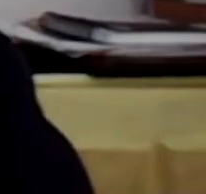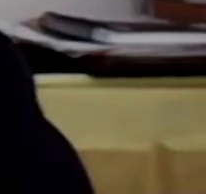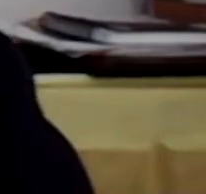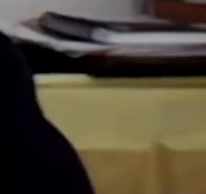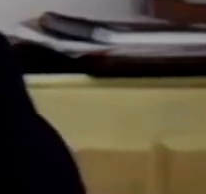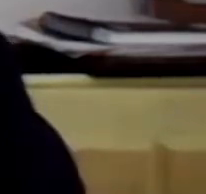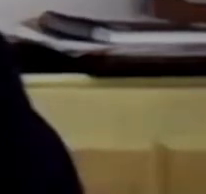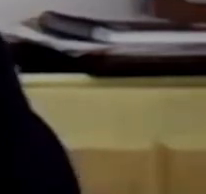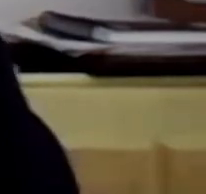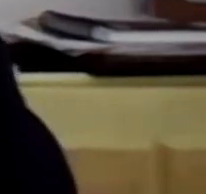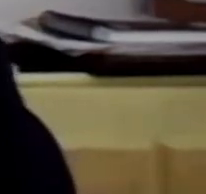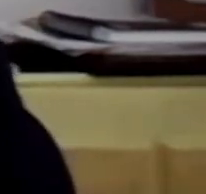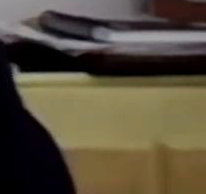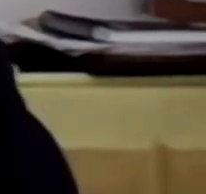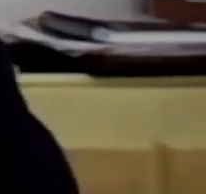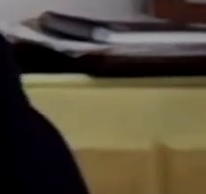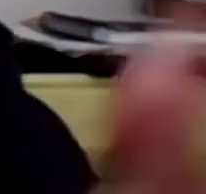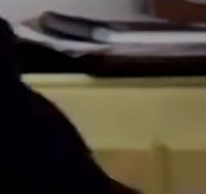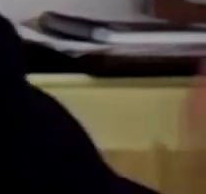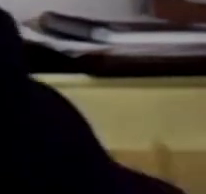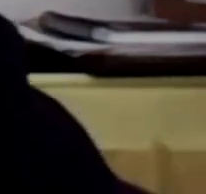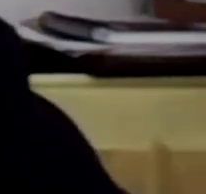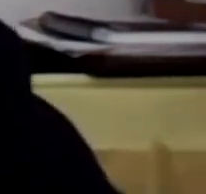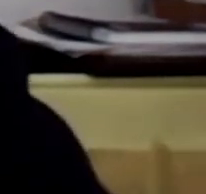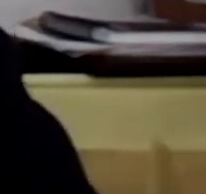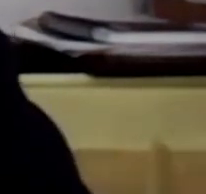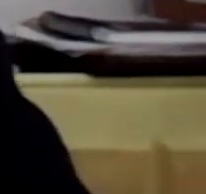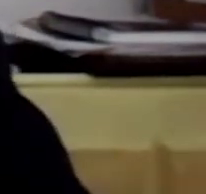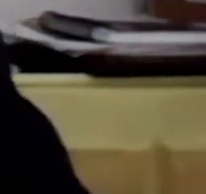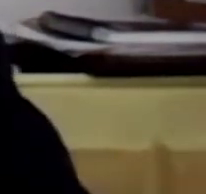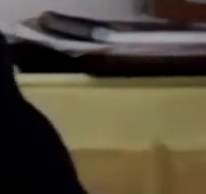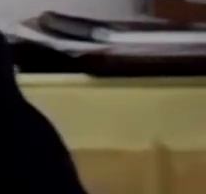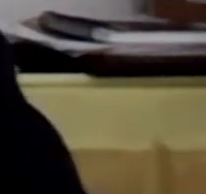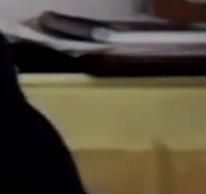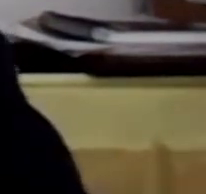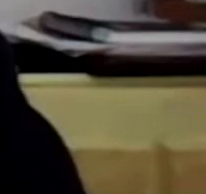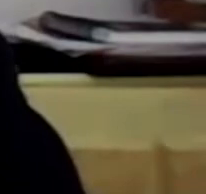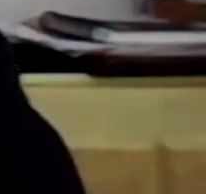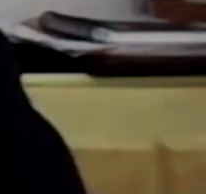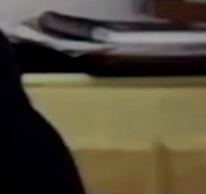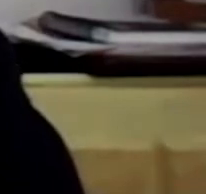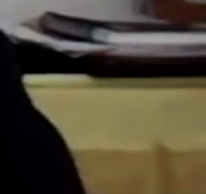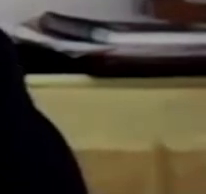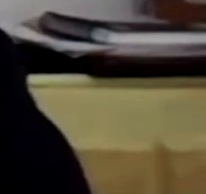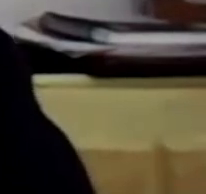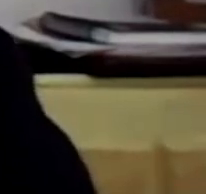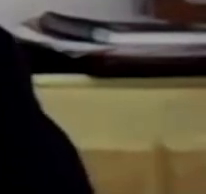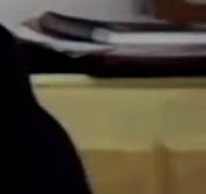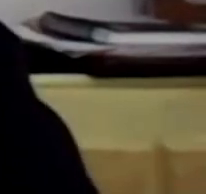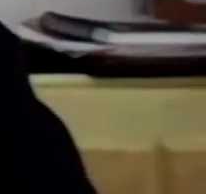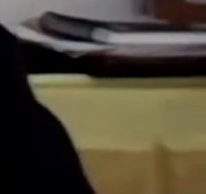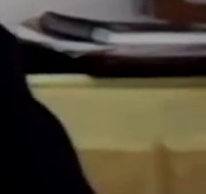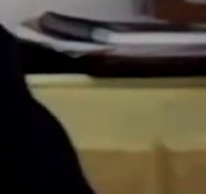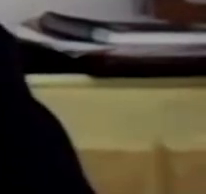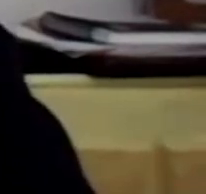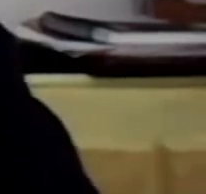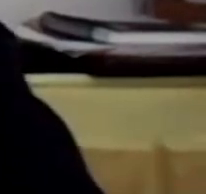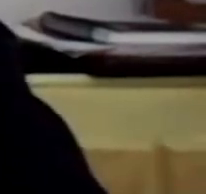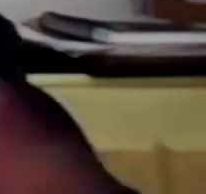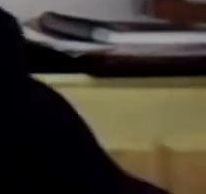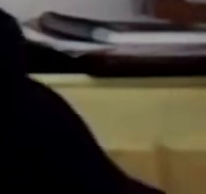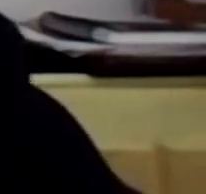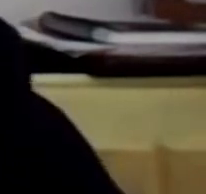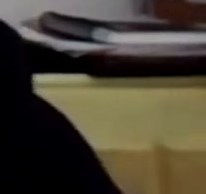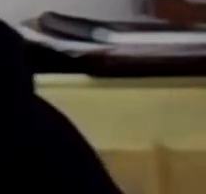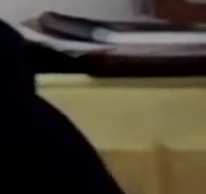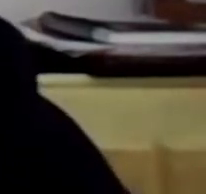é fundamental o poder público auxiliar o setor produtivo, né? Seja do ponto de vista de flexibilização